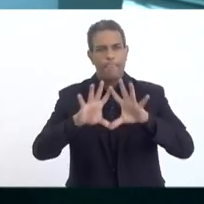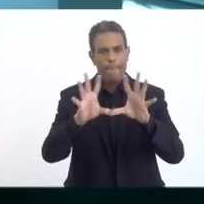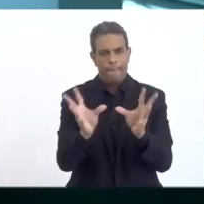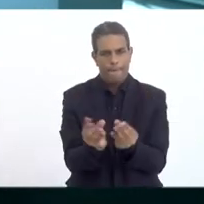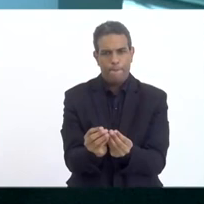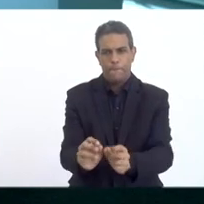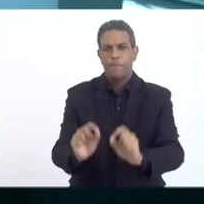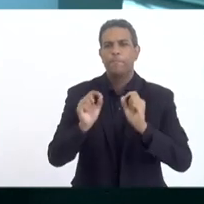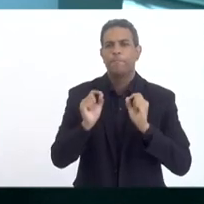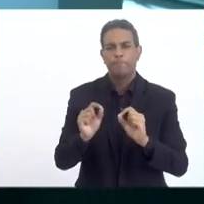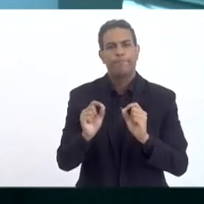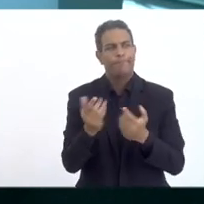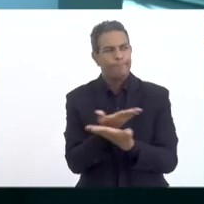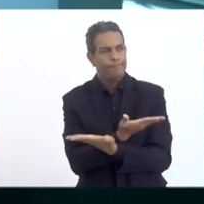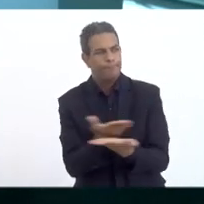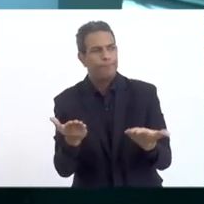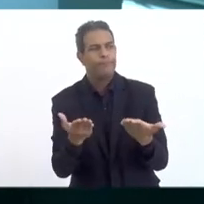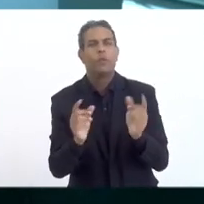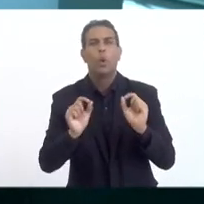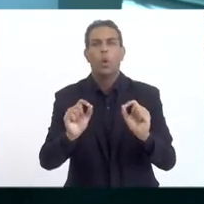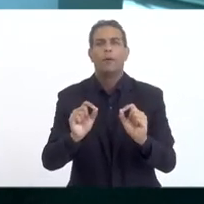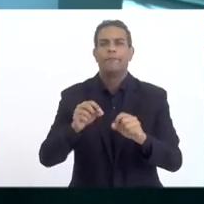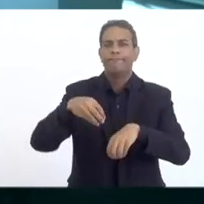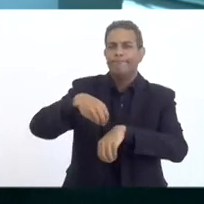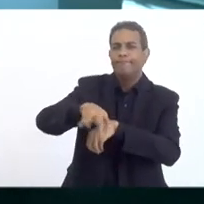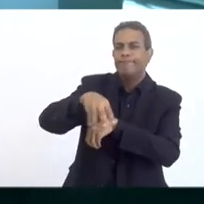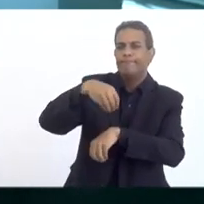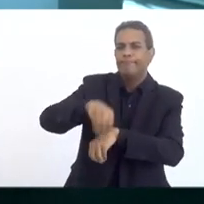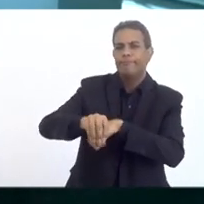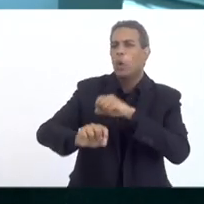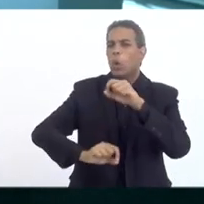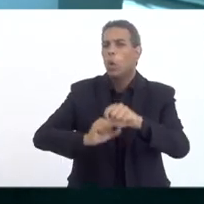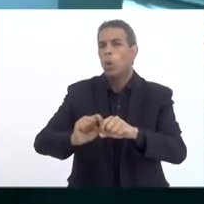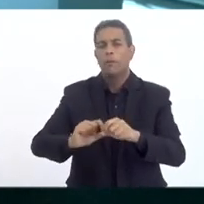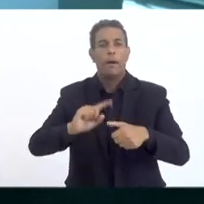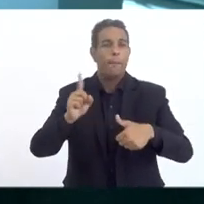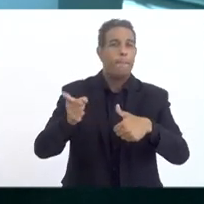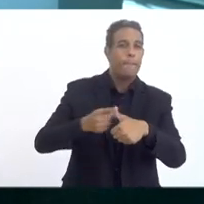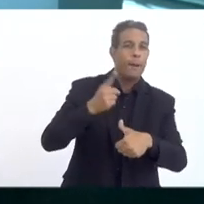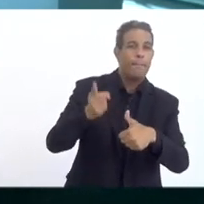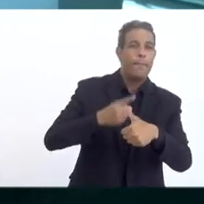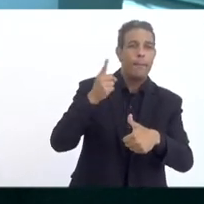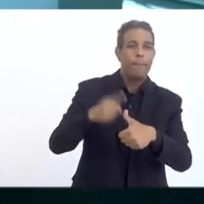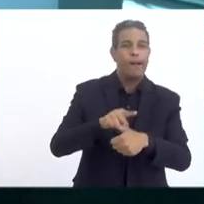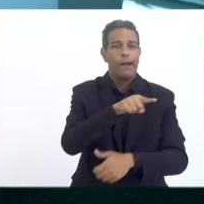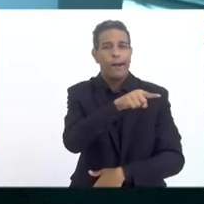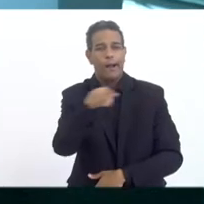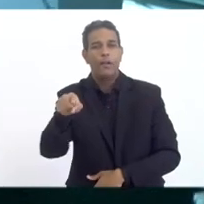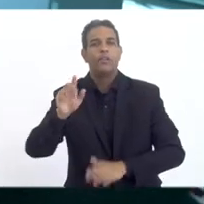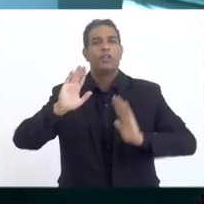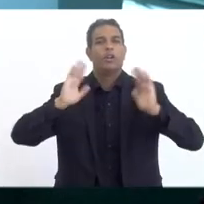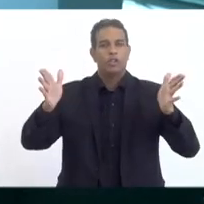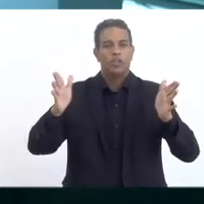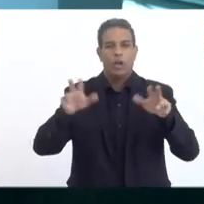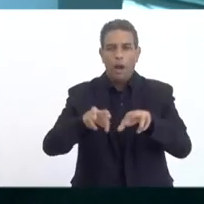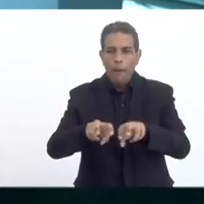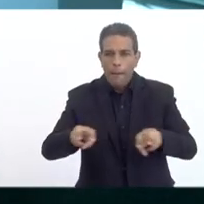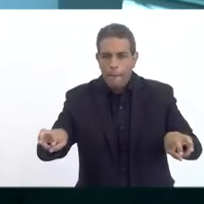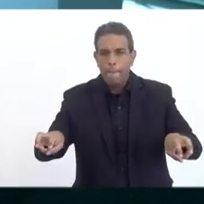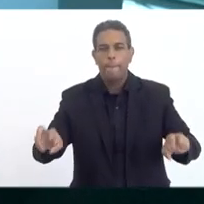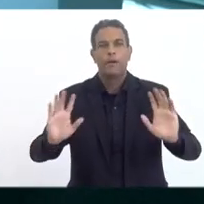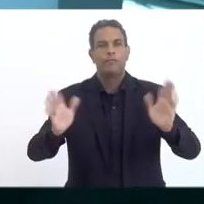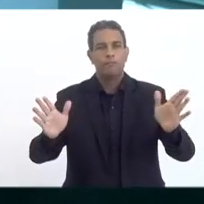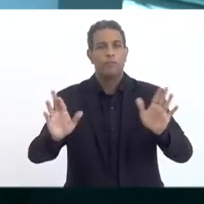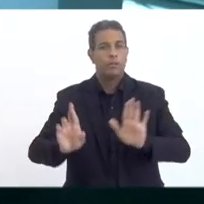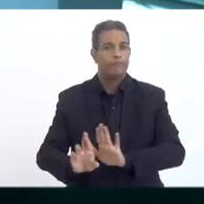fala, senhores, eu gostaria de concluir com alguns argumentos importantes. Primeiro, já observamos aqui na mesa que